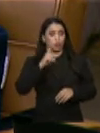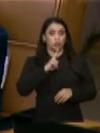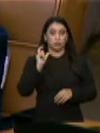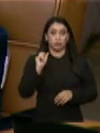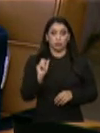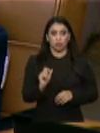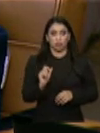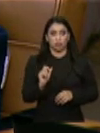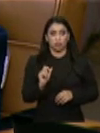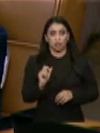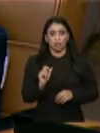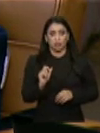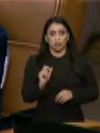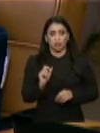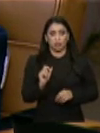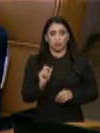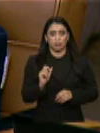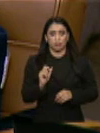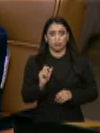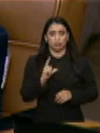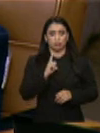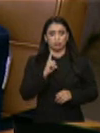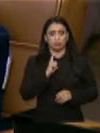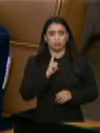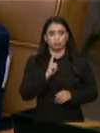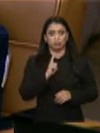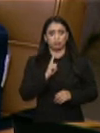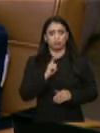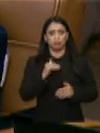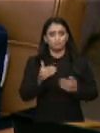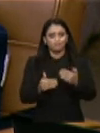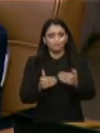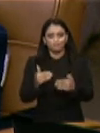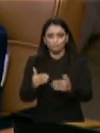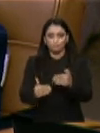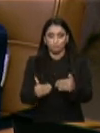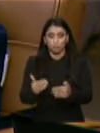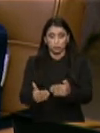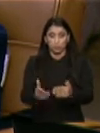de prestações de trato sucessivo,